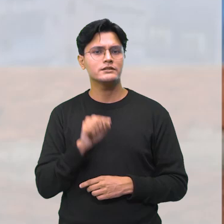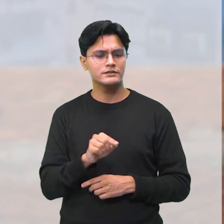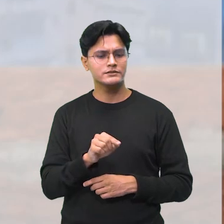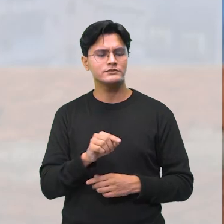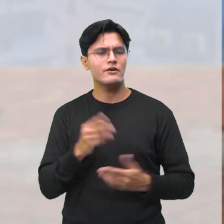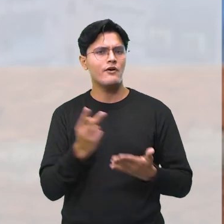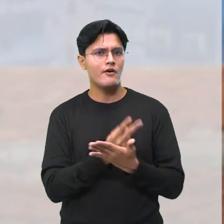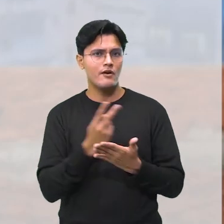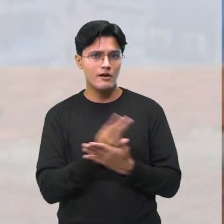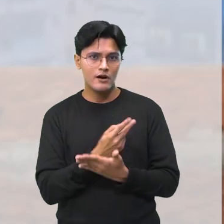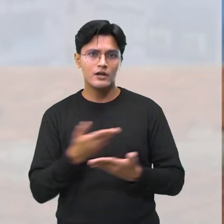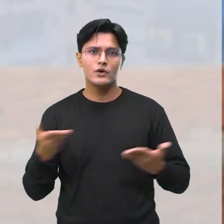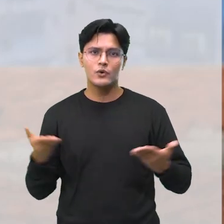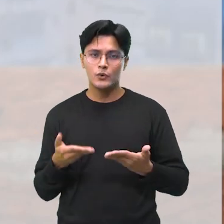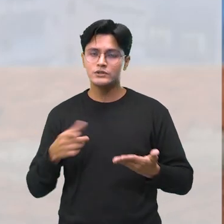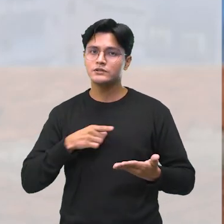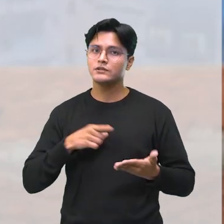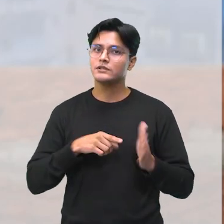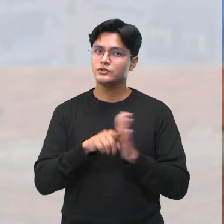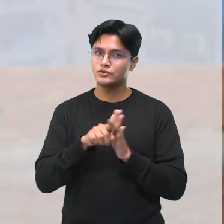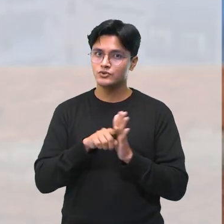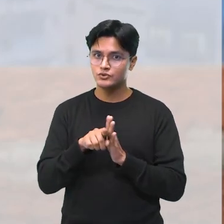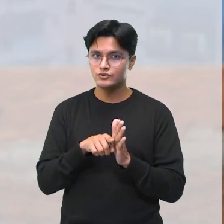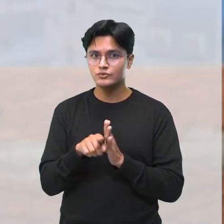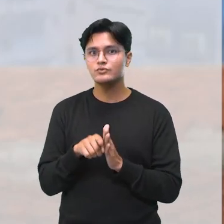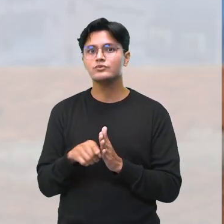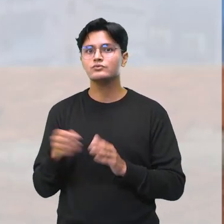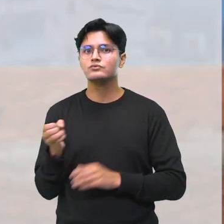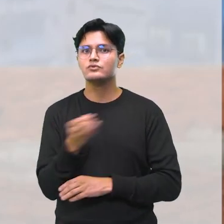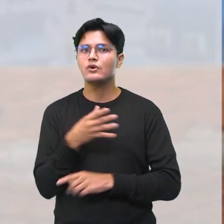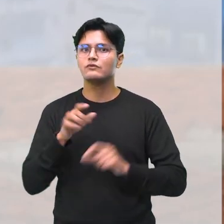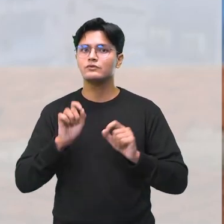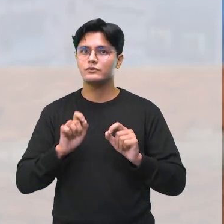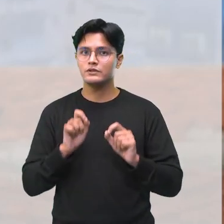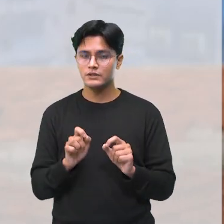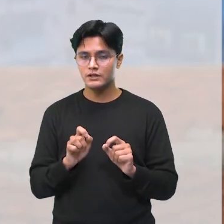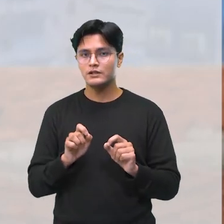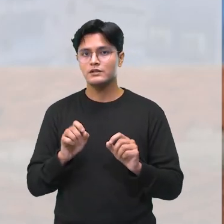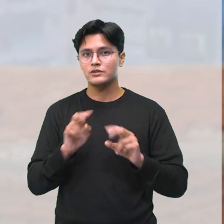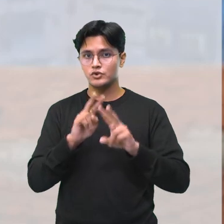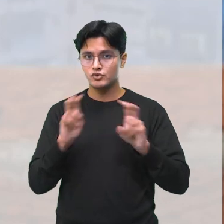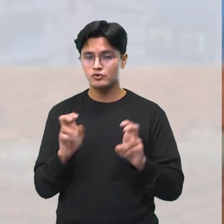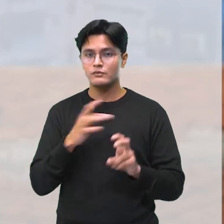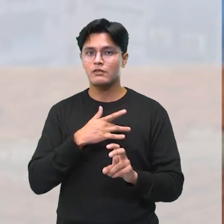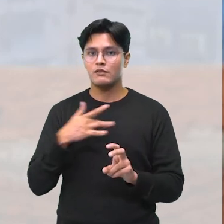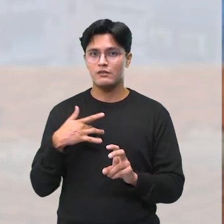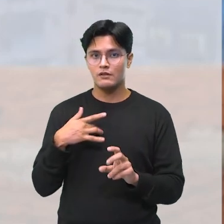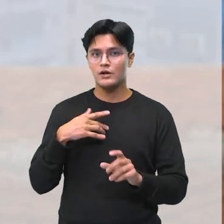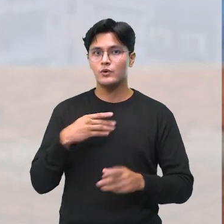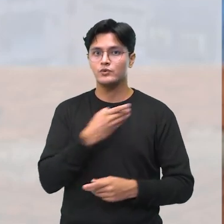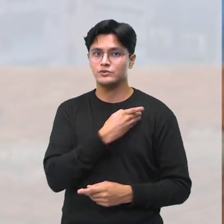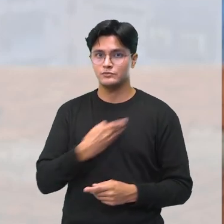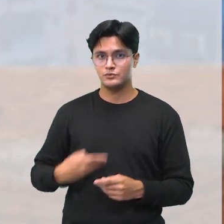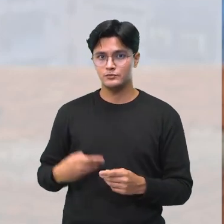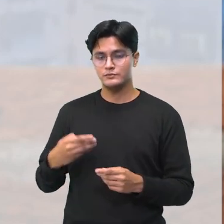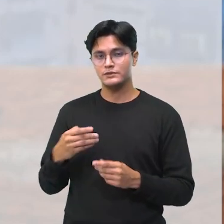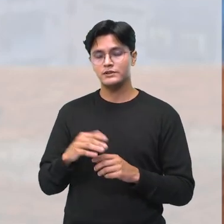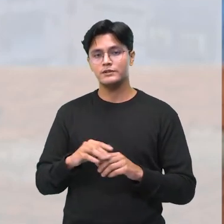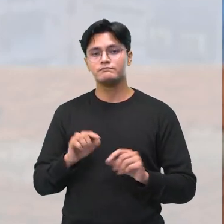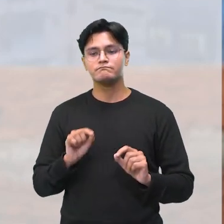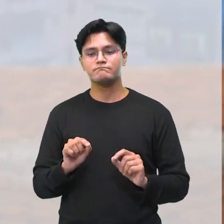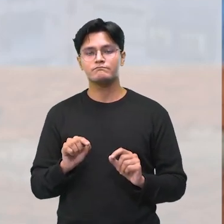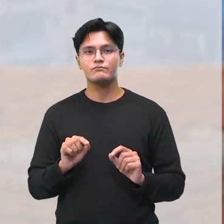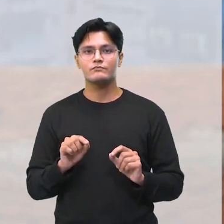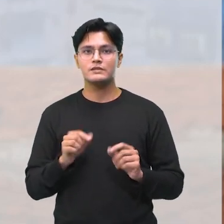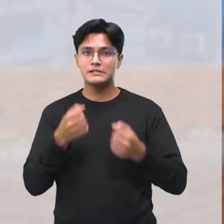mais recentes, como da Escola de Saúde Pública de Harvard, que afirmam que videogames violentos podem aumentar